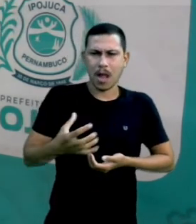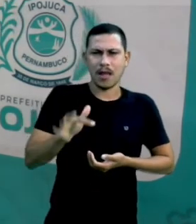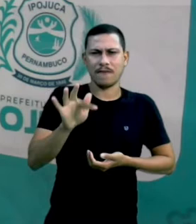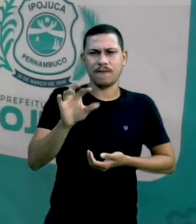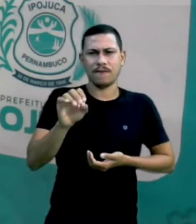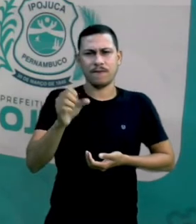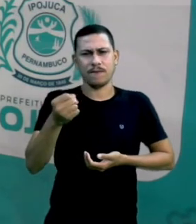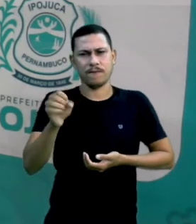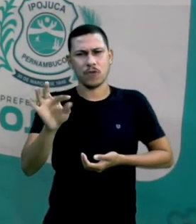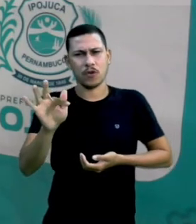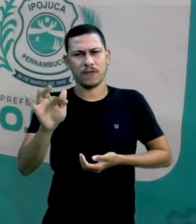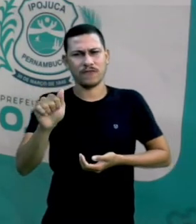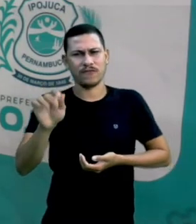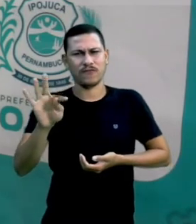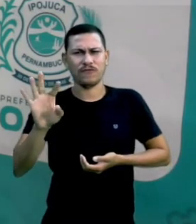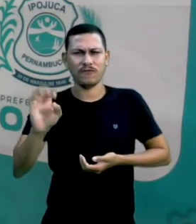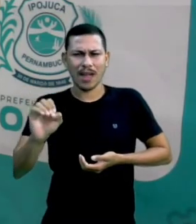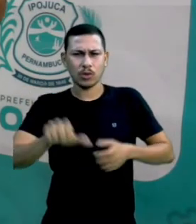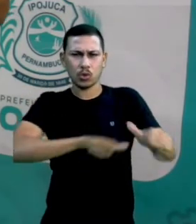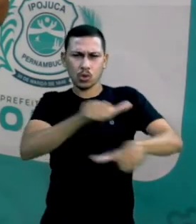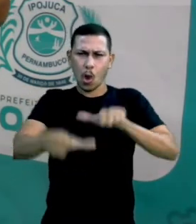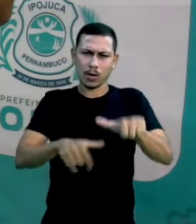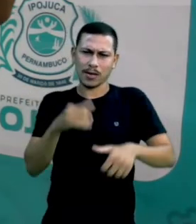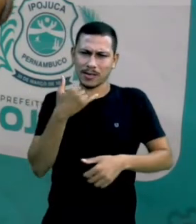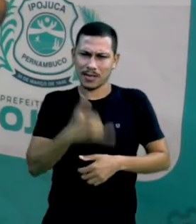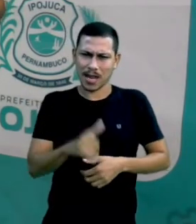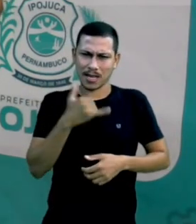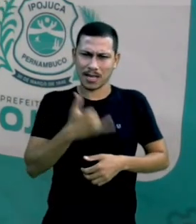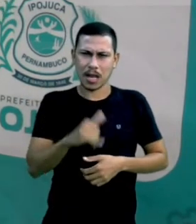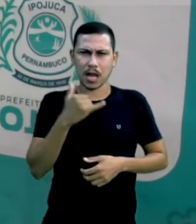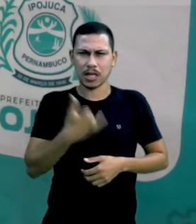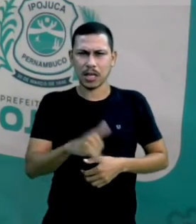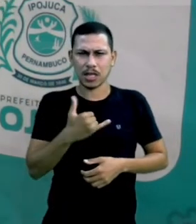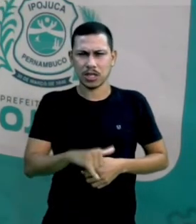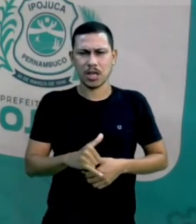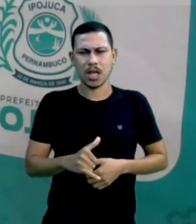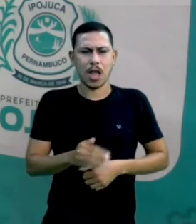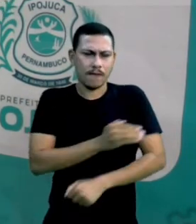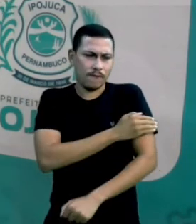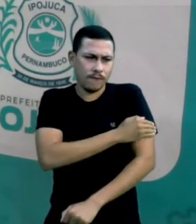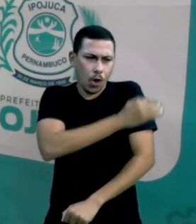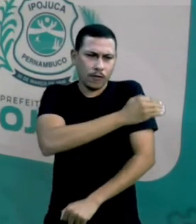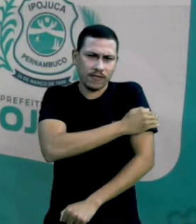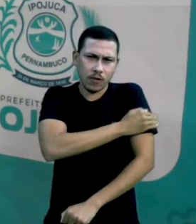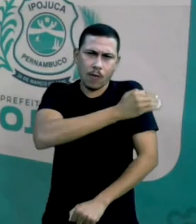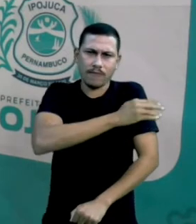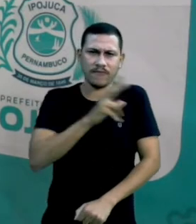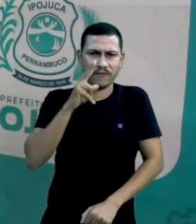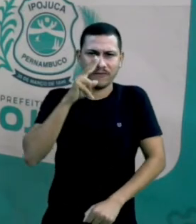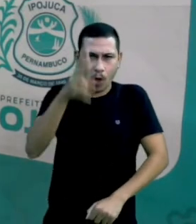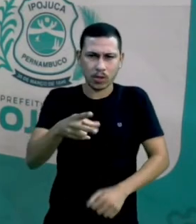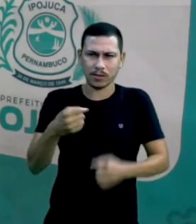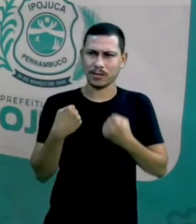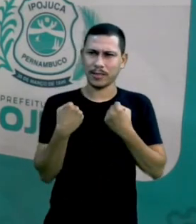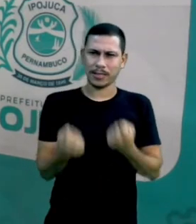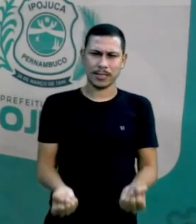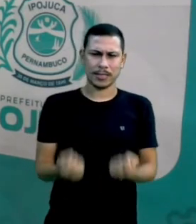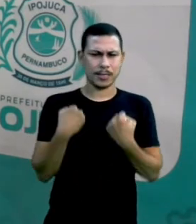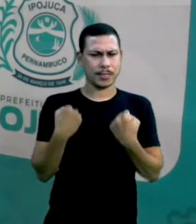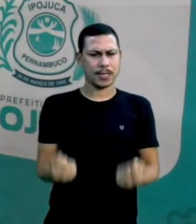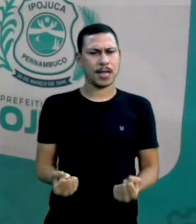e isso vai nos dar energia e também volume, força, resistência. Só que para isso ocorrer,